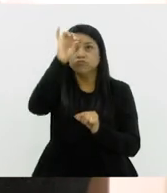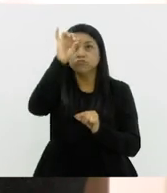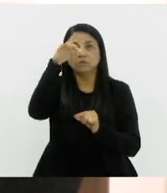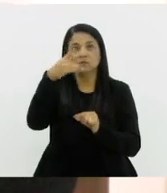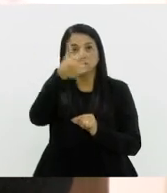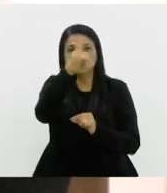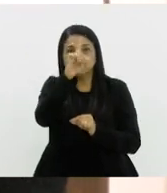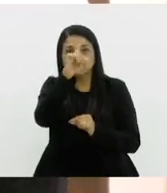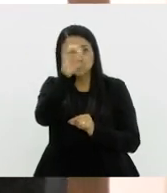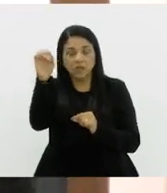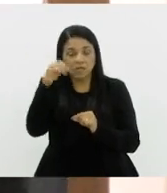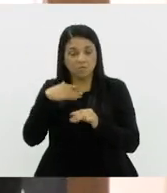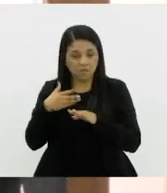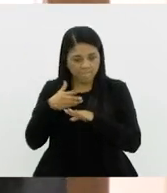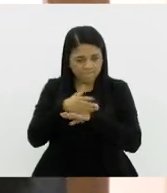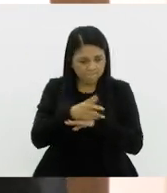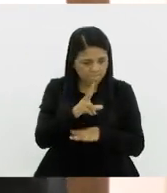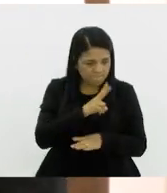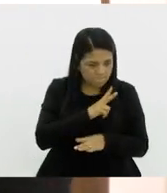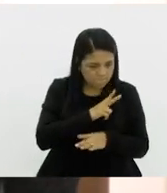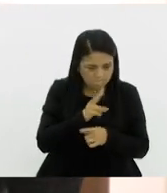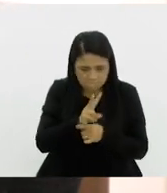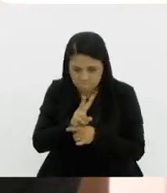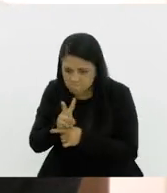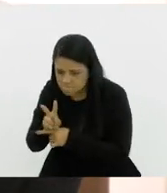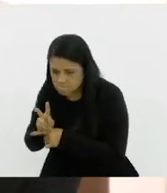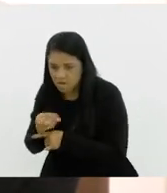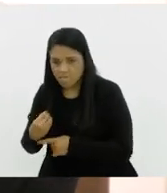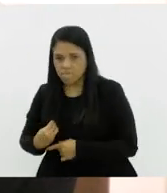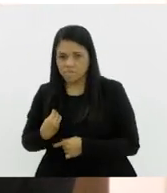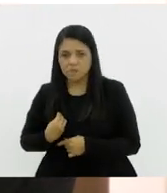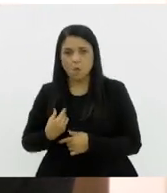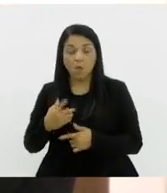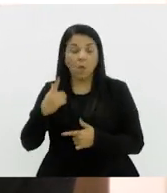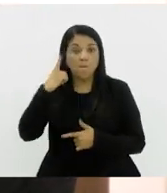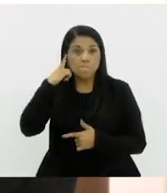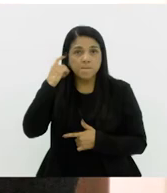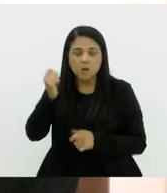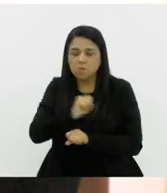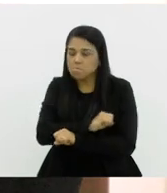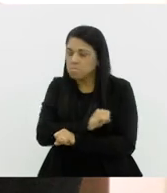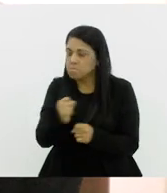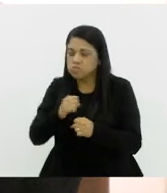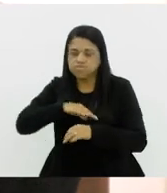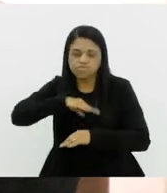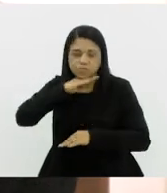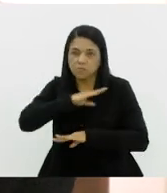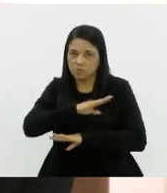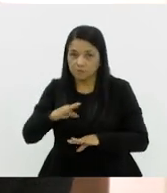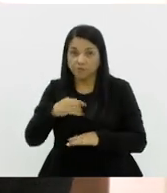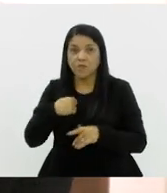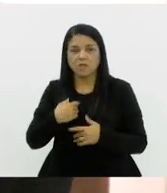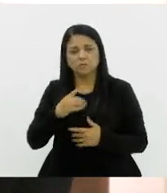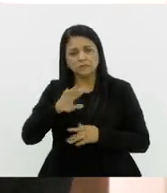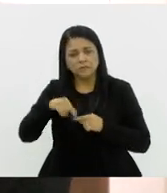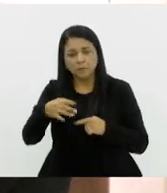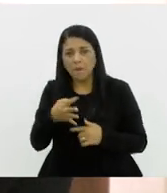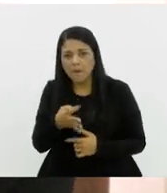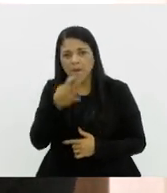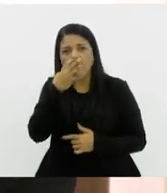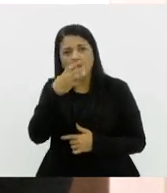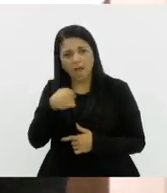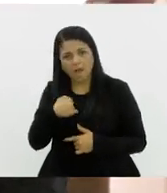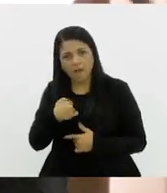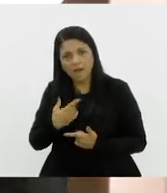além da invasão da privacidade, é o barulho insuportável. Então, eu fiquei depois perplexo quando vi que